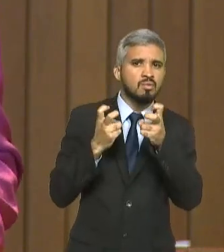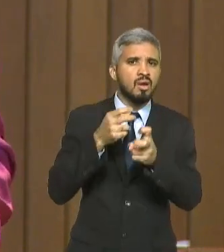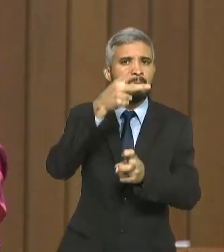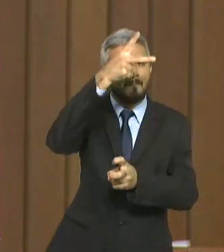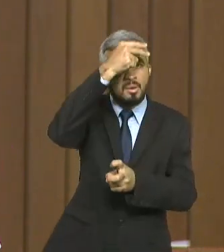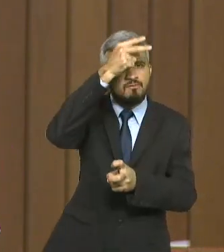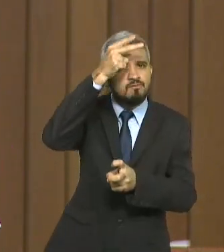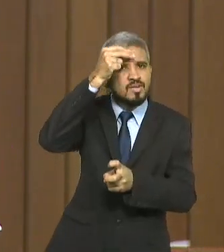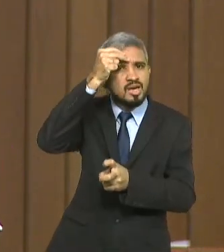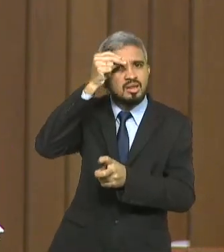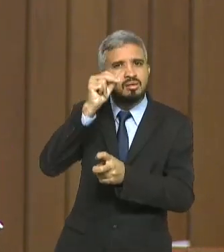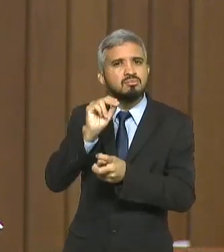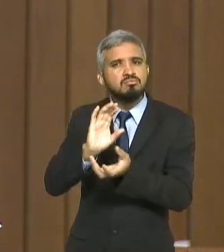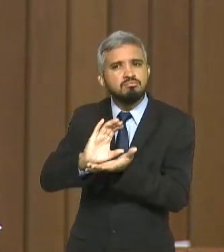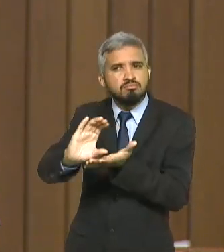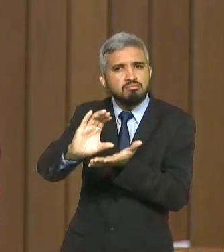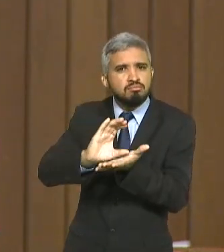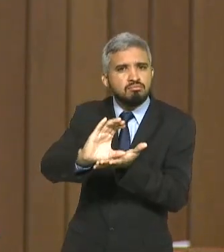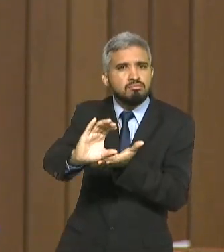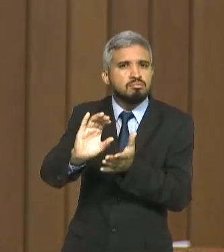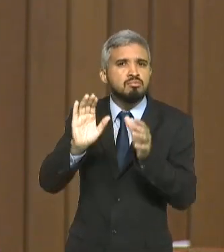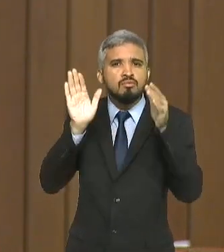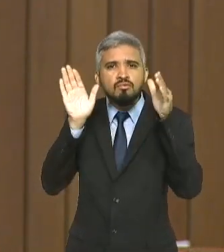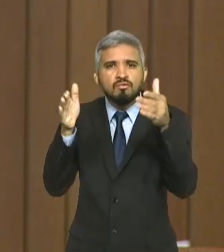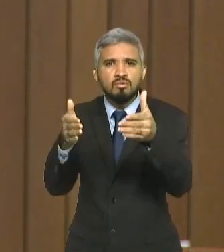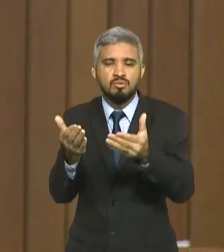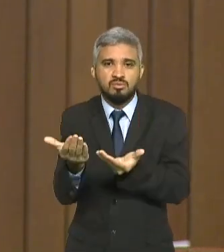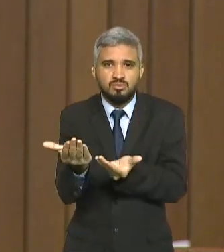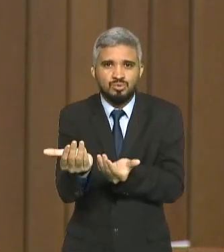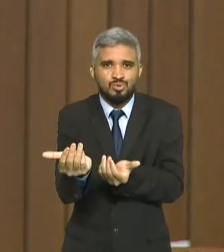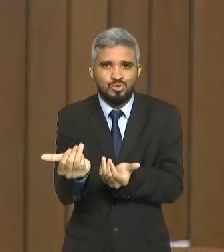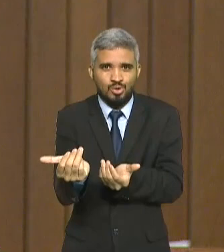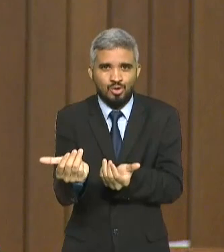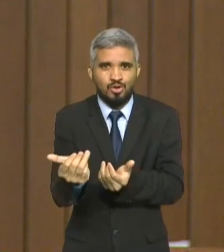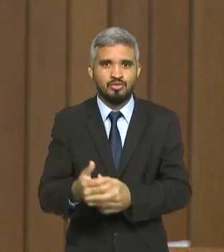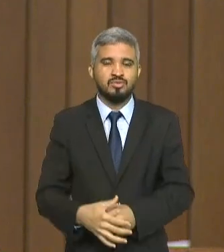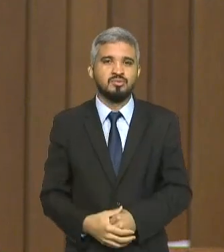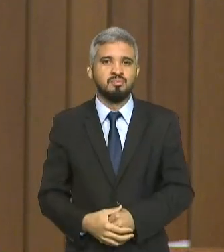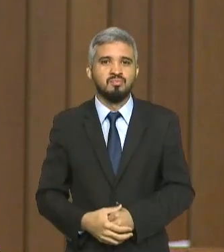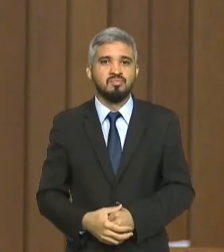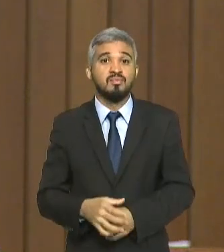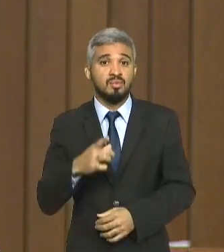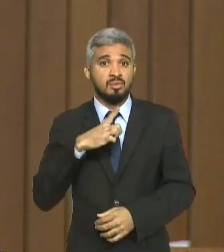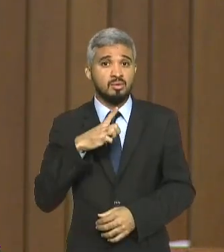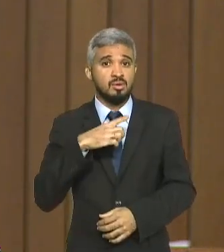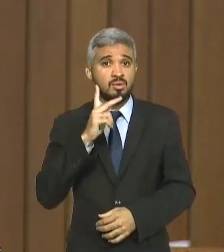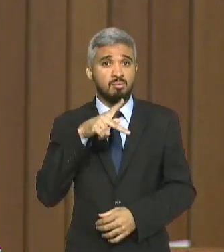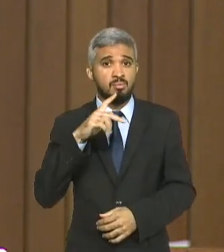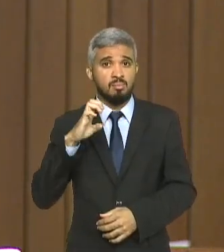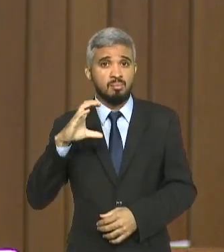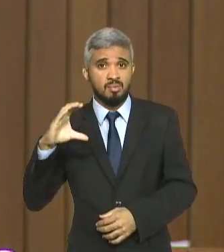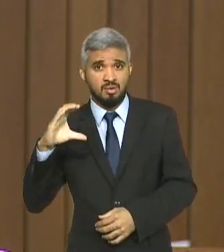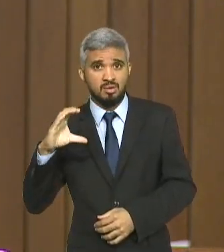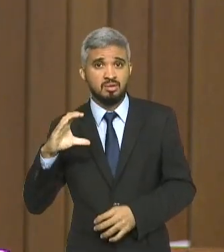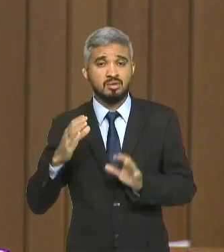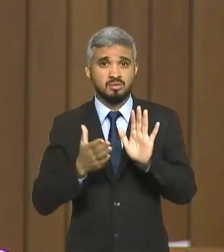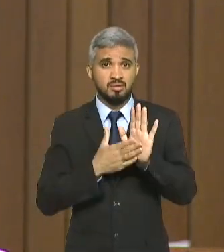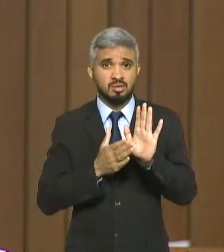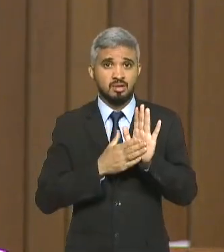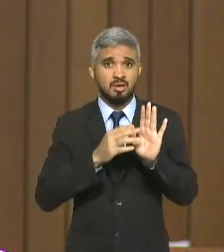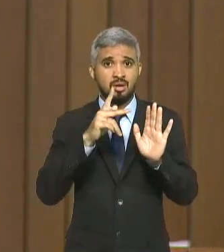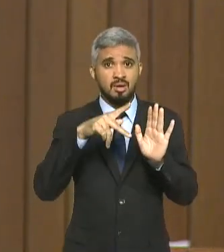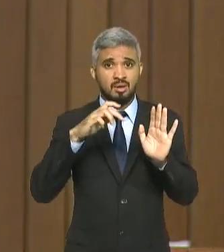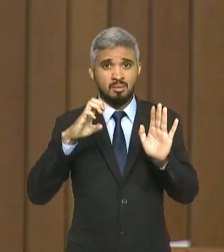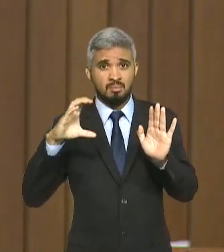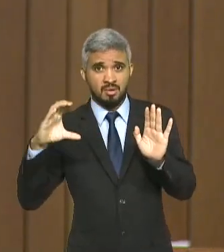Nós que temos defendido aqui na Assembleia Legislativa, os jovens maranhenses, inclusive com a PEC, que acaba de ser lida aqui, com a PEC da Juventude, que